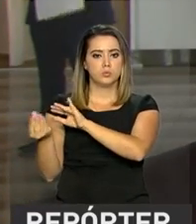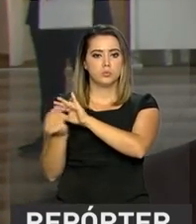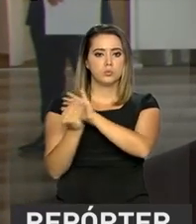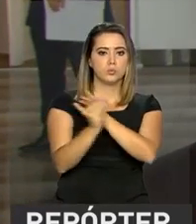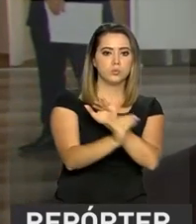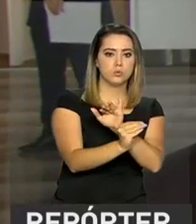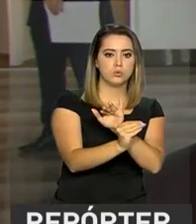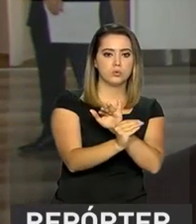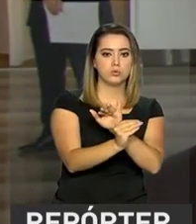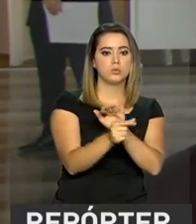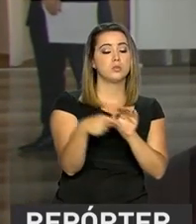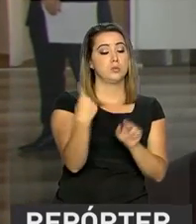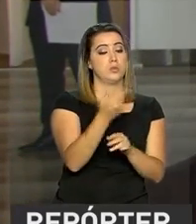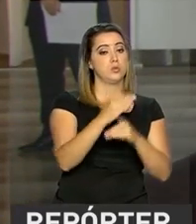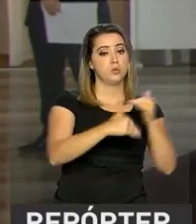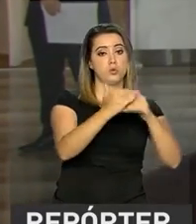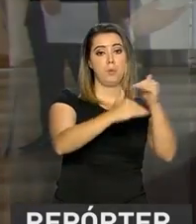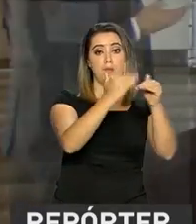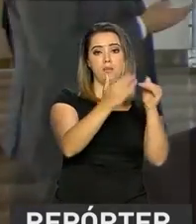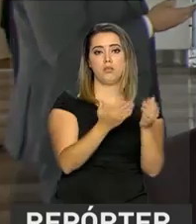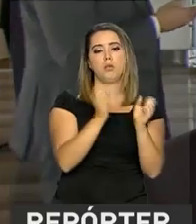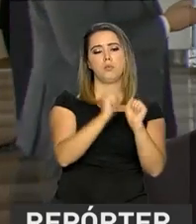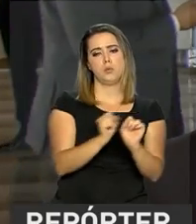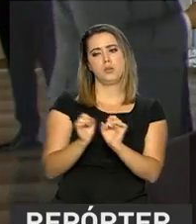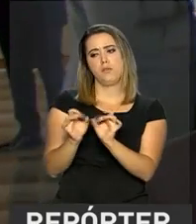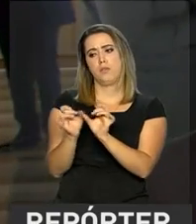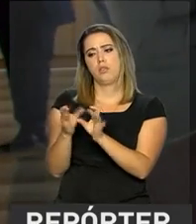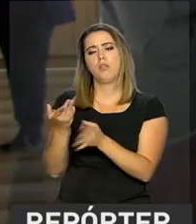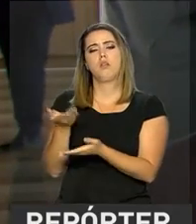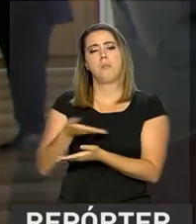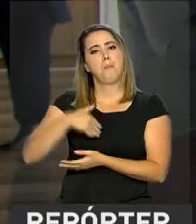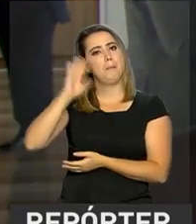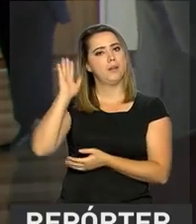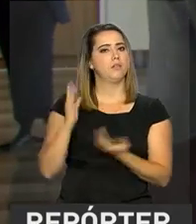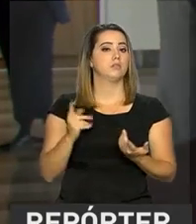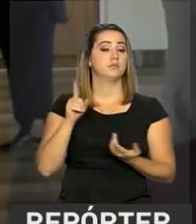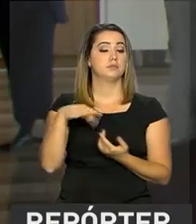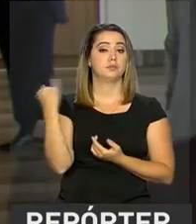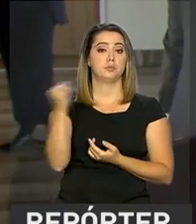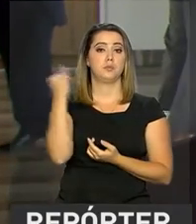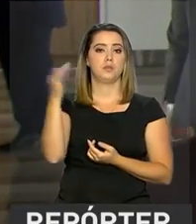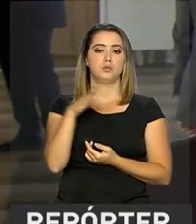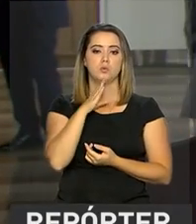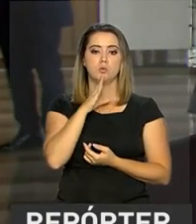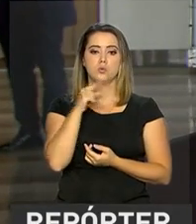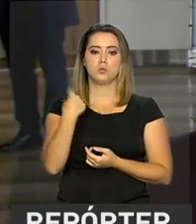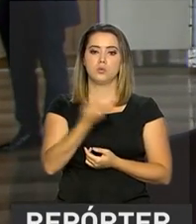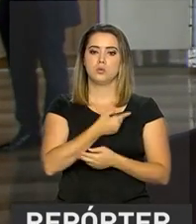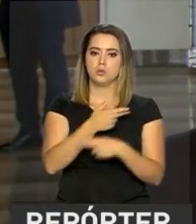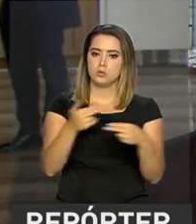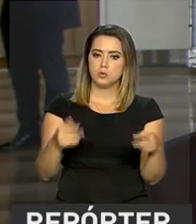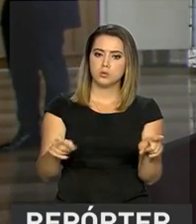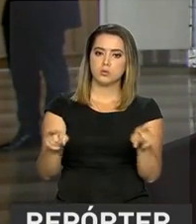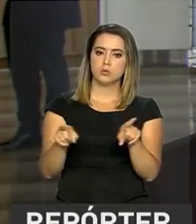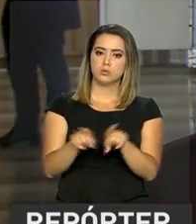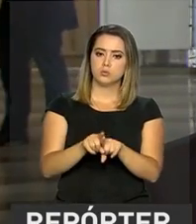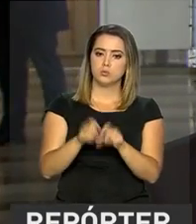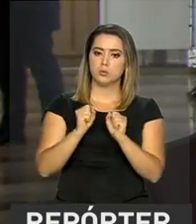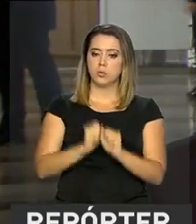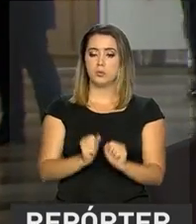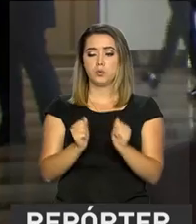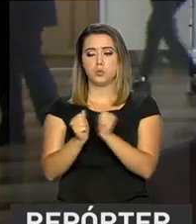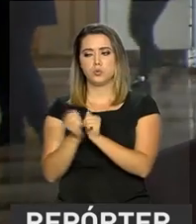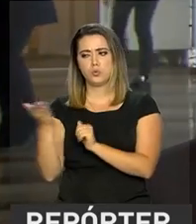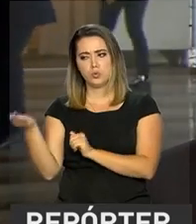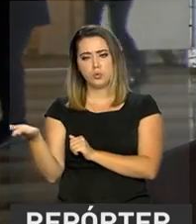para a gente aumentar a nossa produção e aí poder exportar. Por isso que é importante a gente fazer conhecer o nosso produto junto a esses investidores